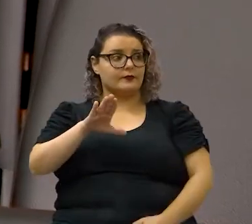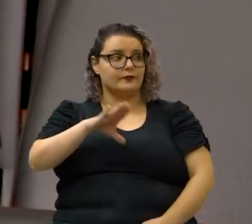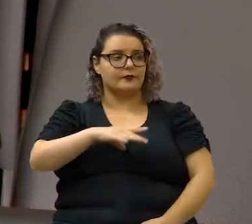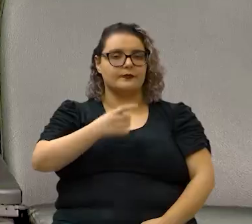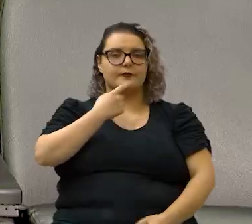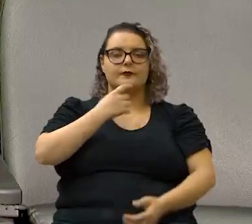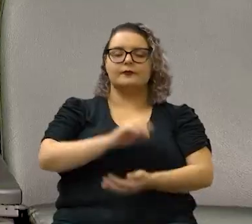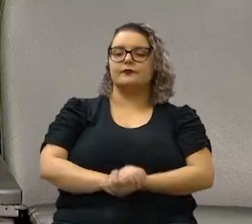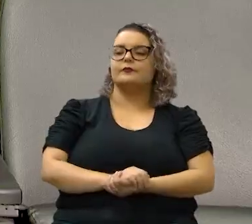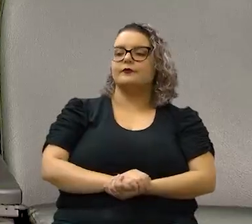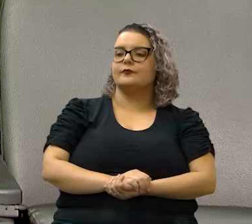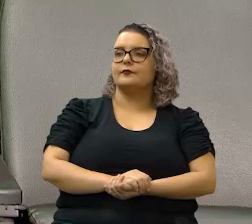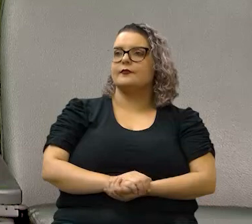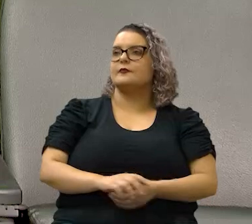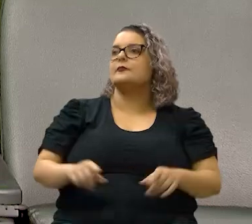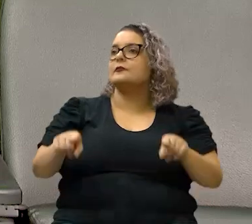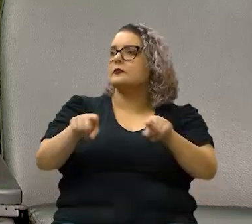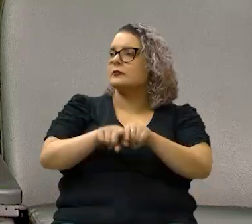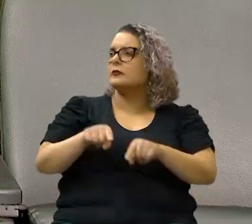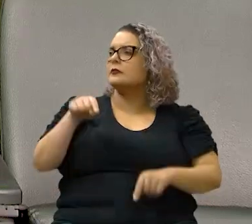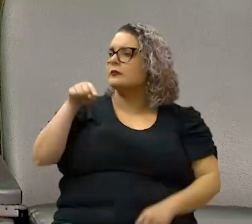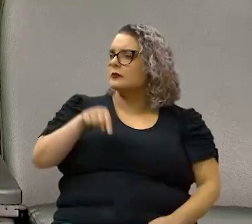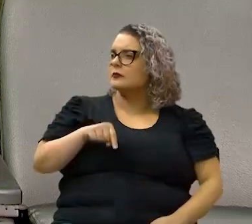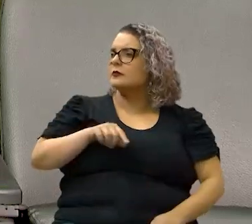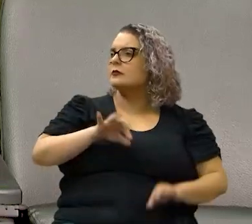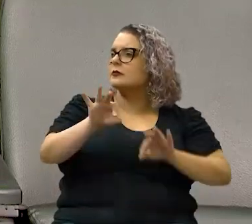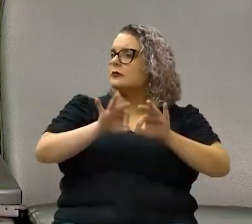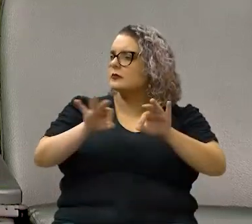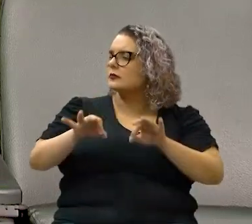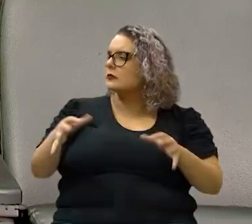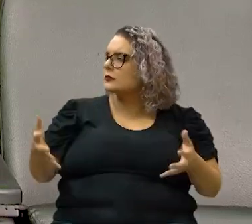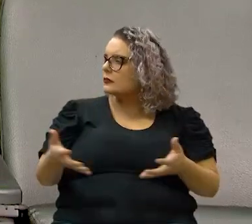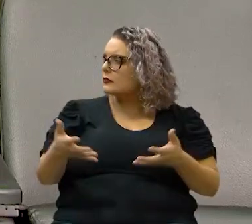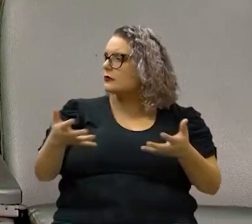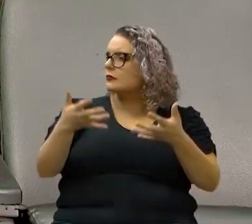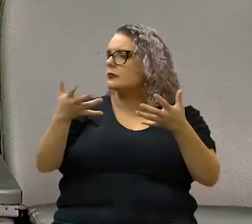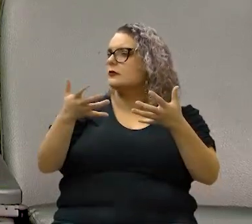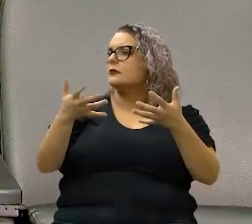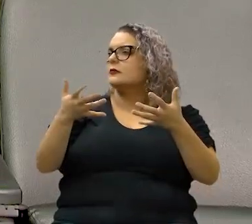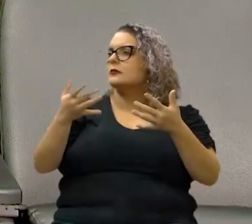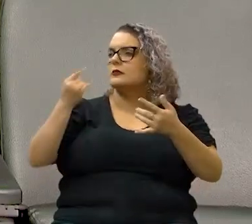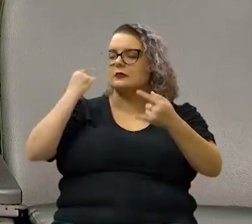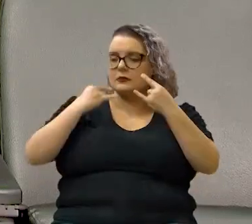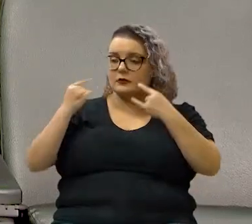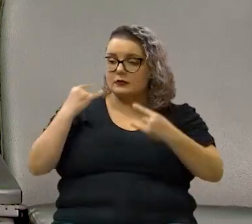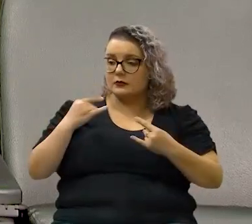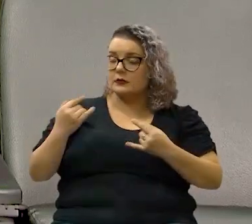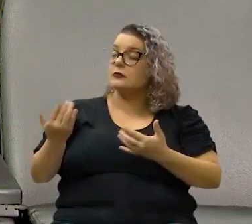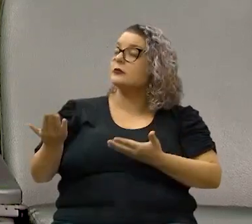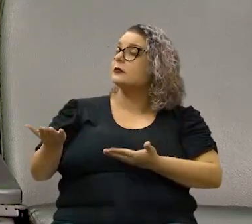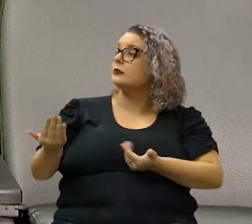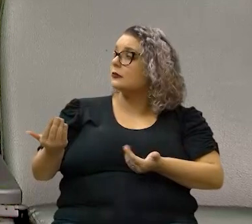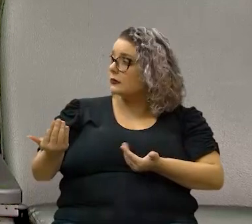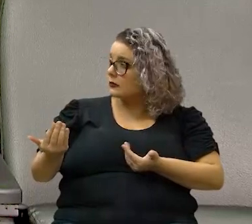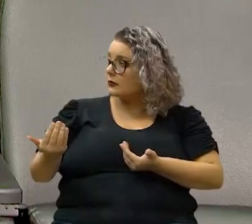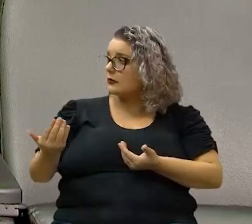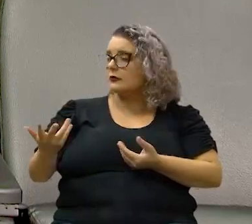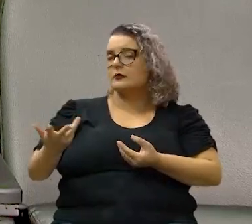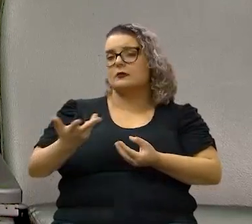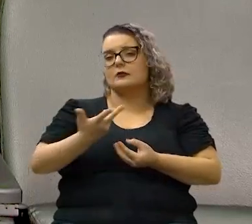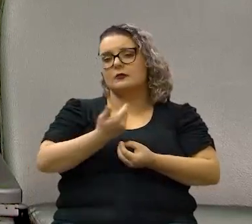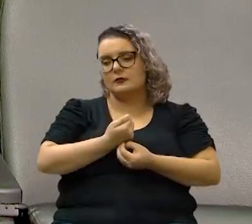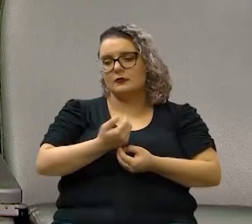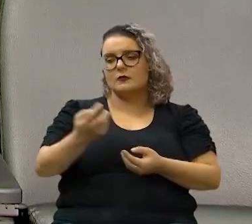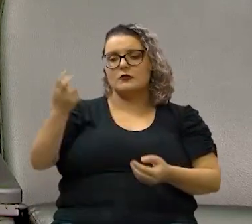em Campinas. Ao mesmo tempo, então, este projeto que traz esse estímulo, essa atração para os jovens